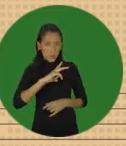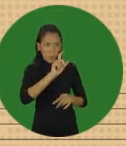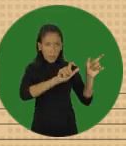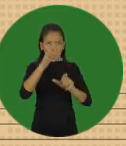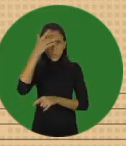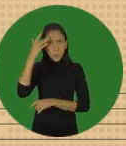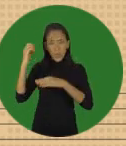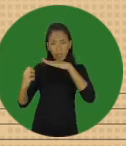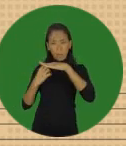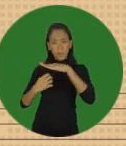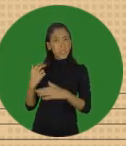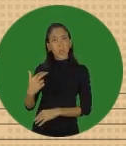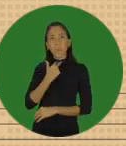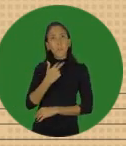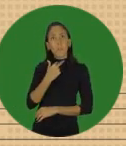discriminatórios.